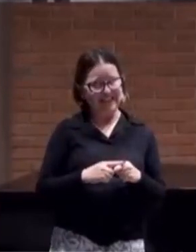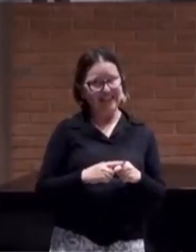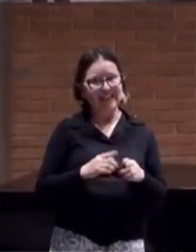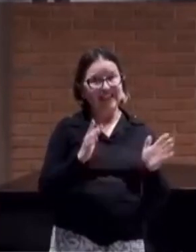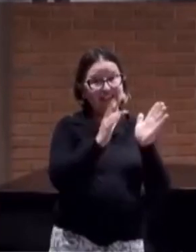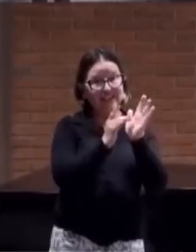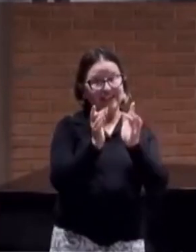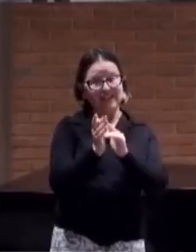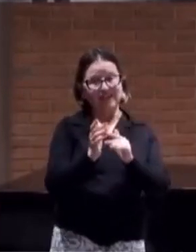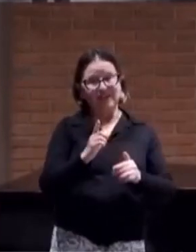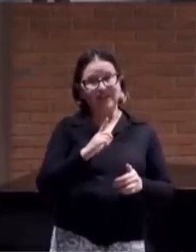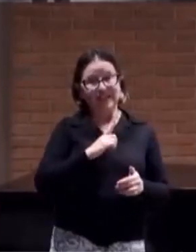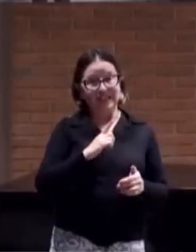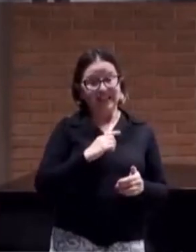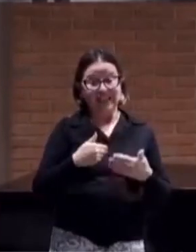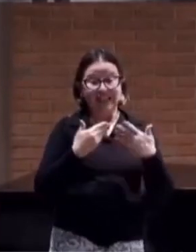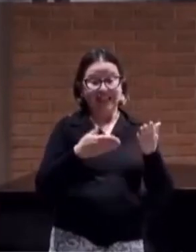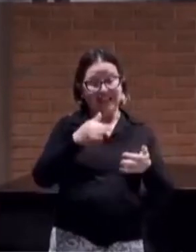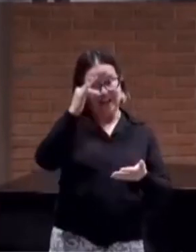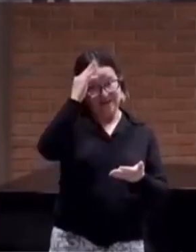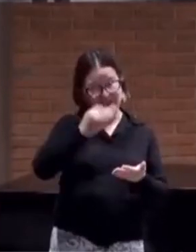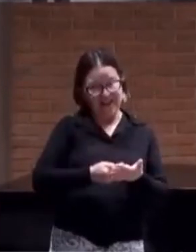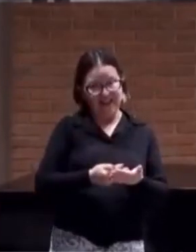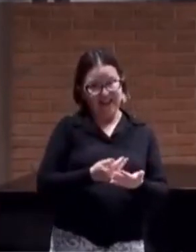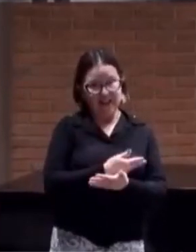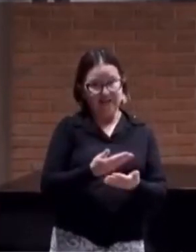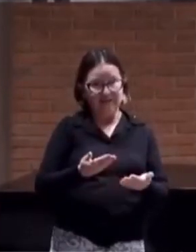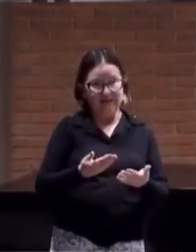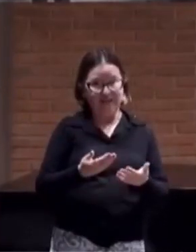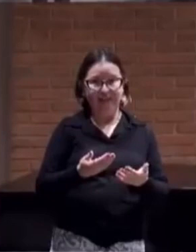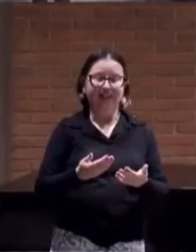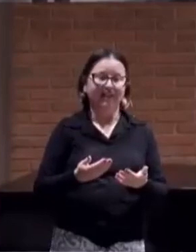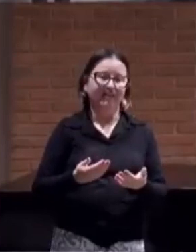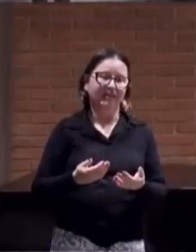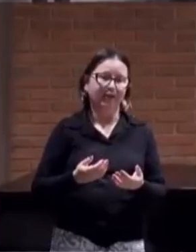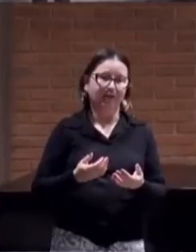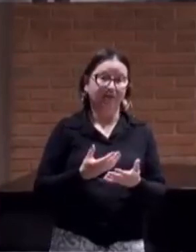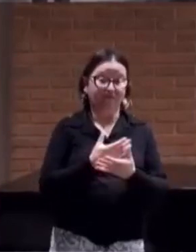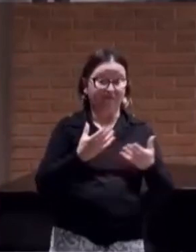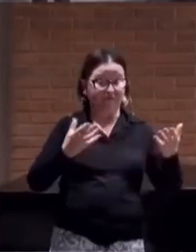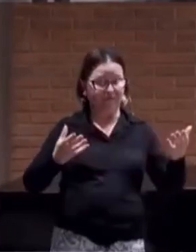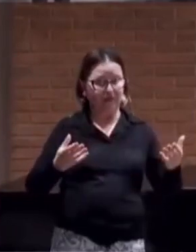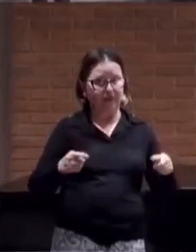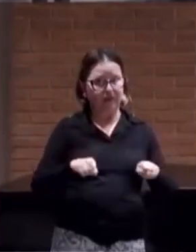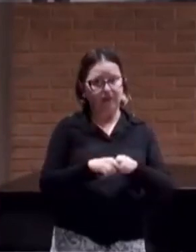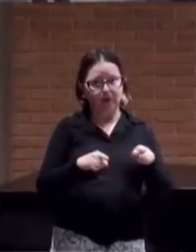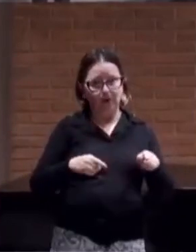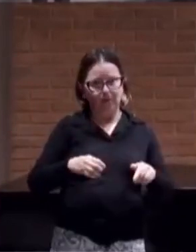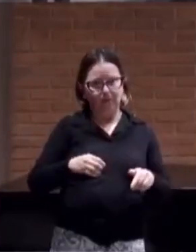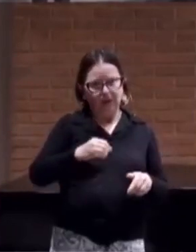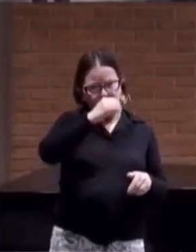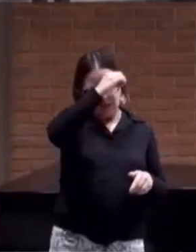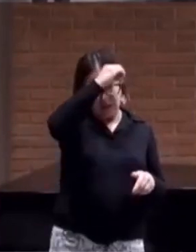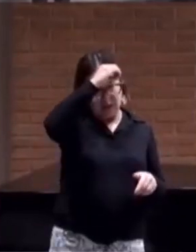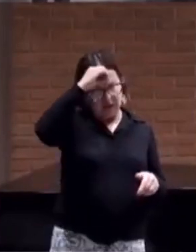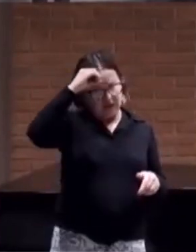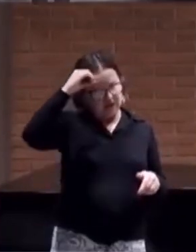Jesus. E vocês vão crescer. Agora, a ignorância do Espírito